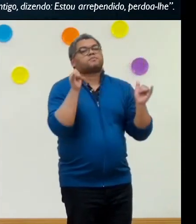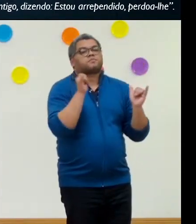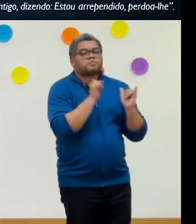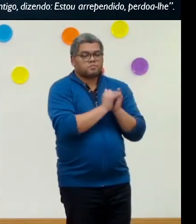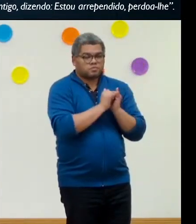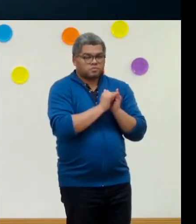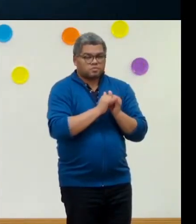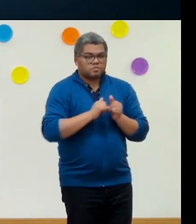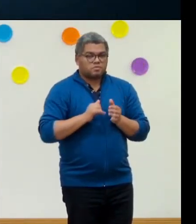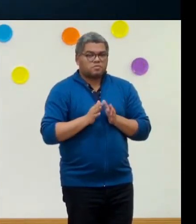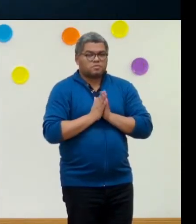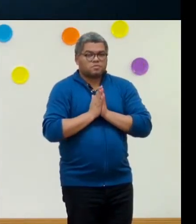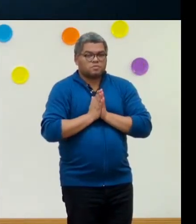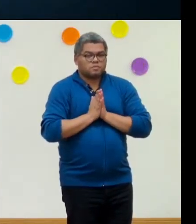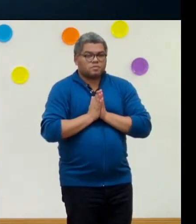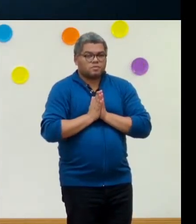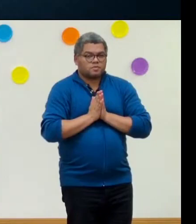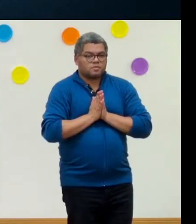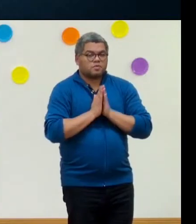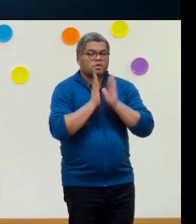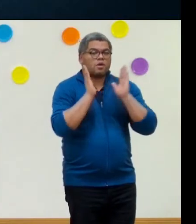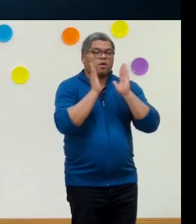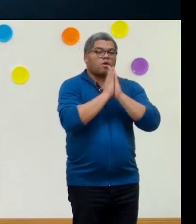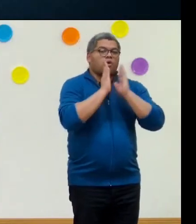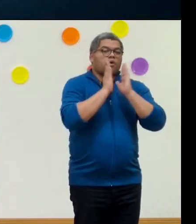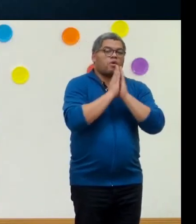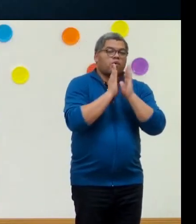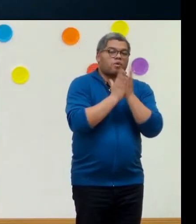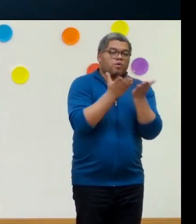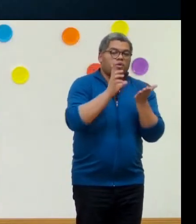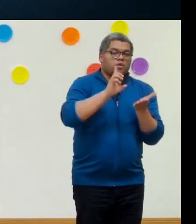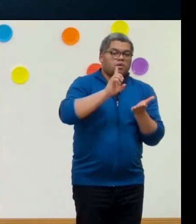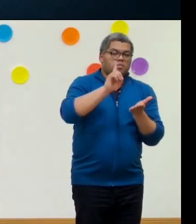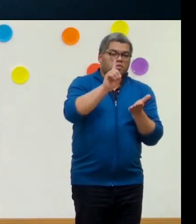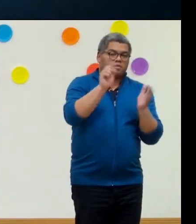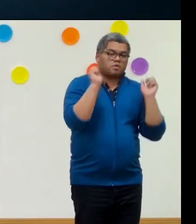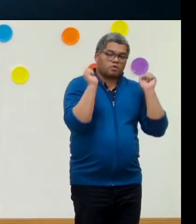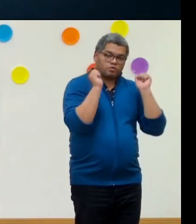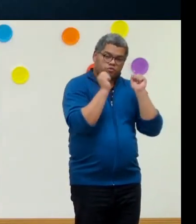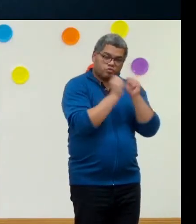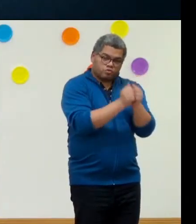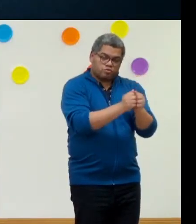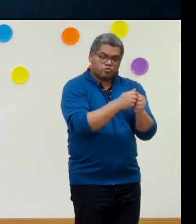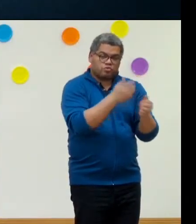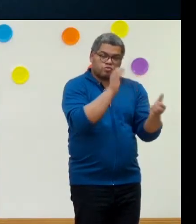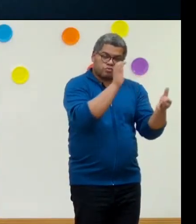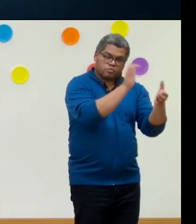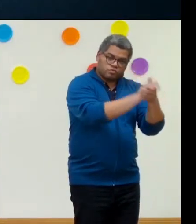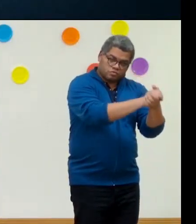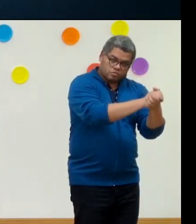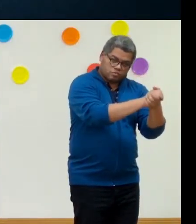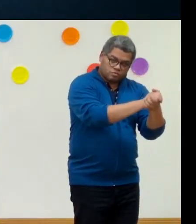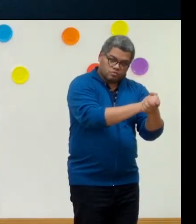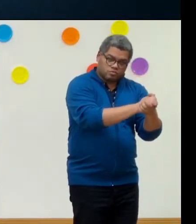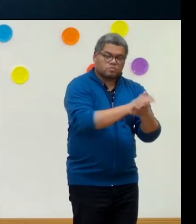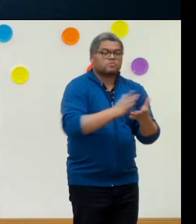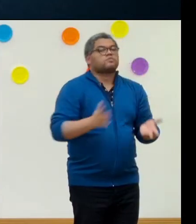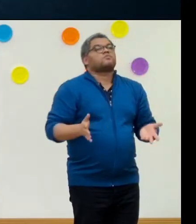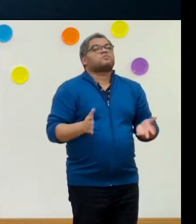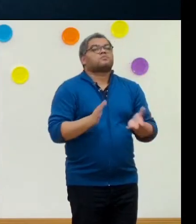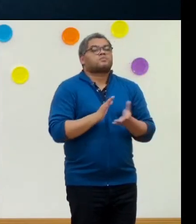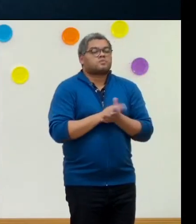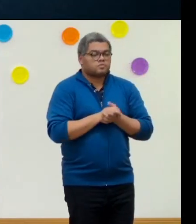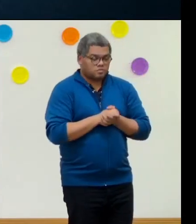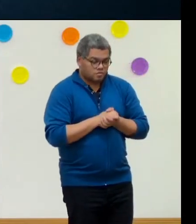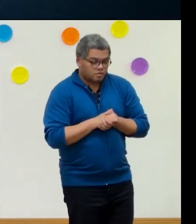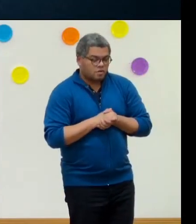Penúltimo, ore e leia a Bíblia junto com seu cônjuge. Casados, sejam instruídos pela palavra de Deus, não pelas séries